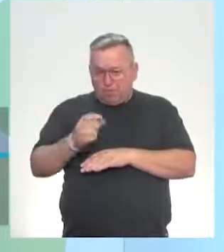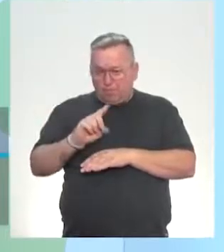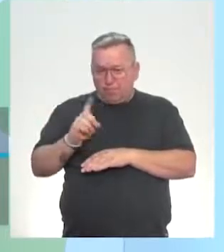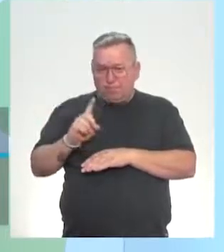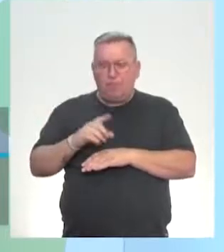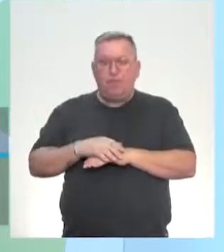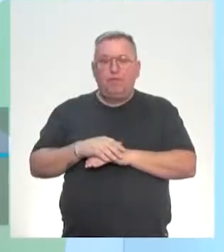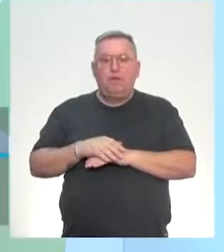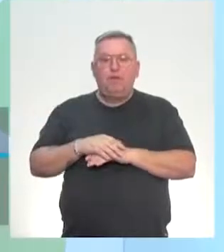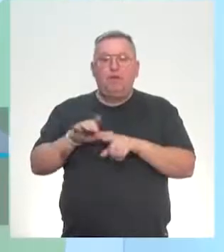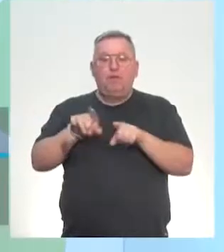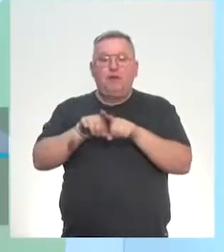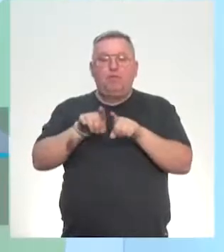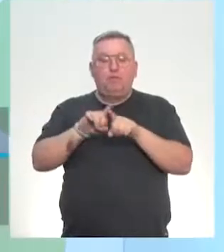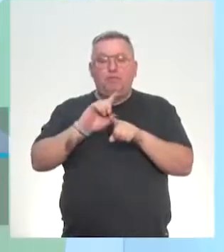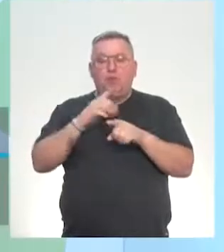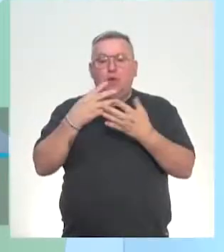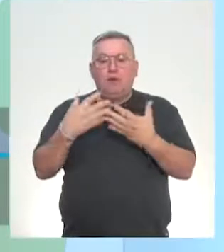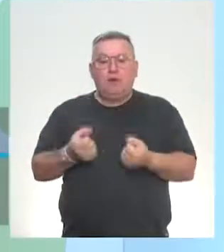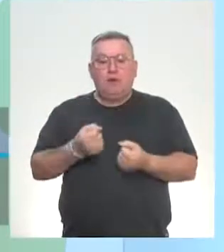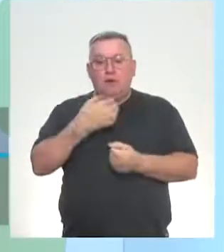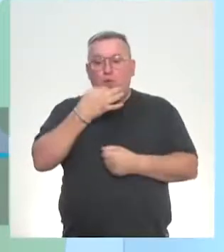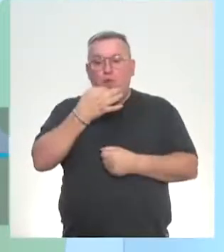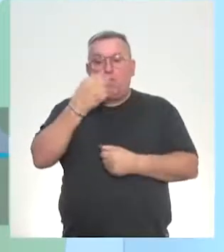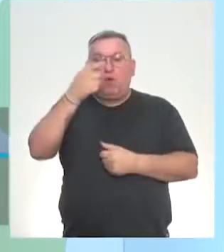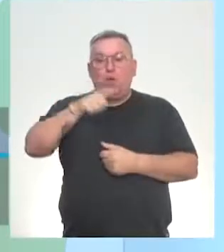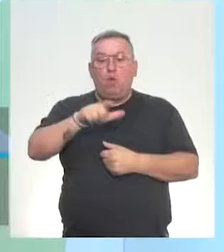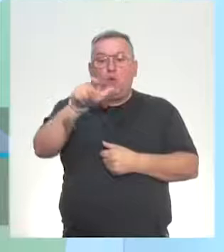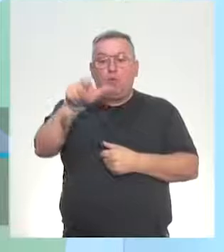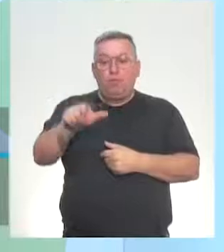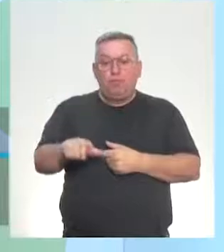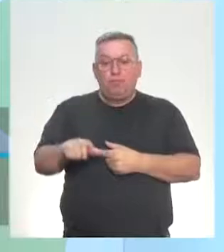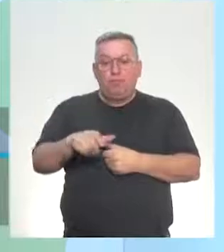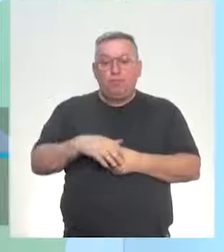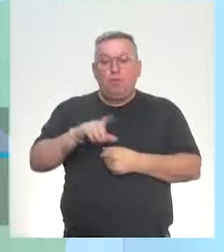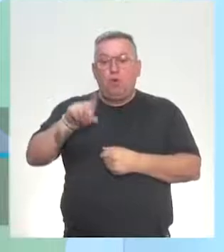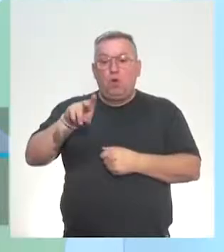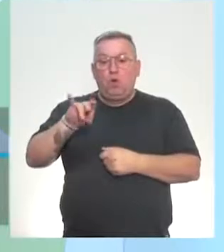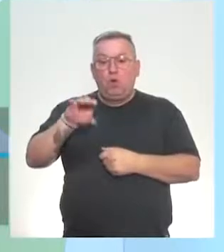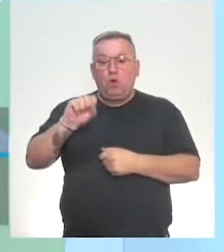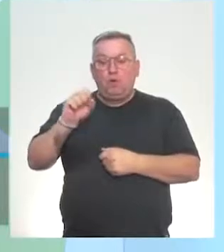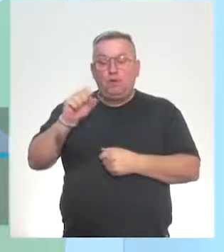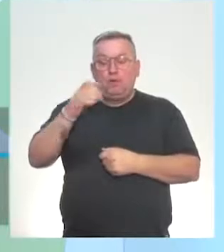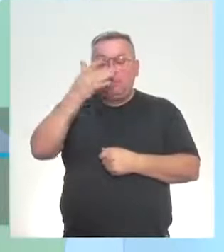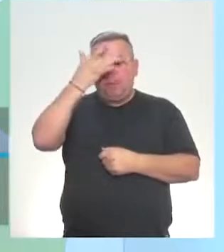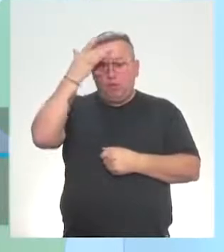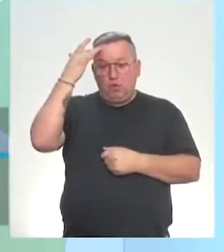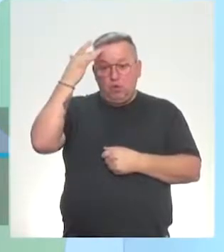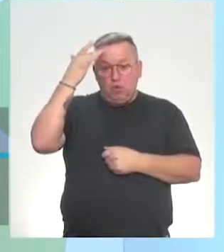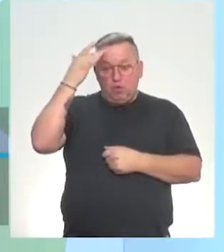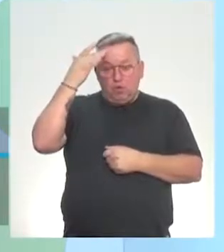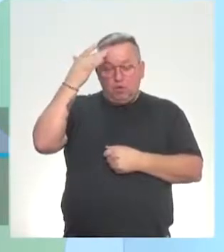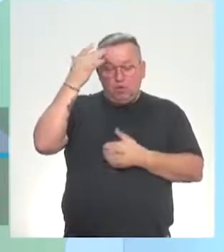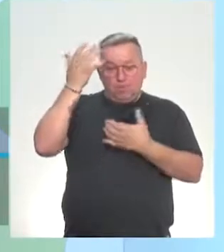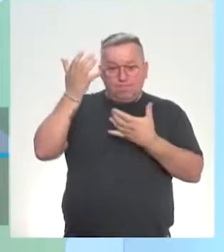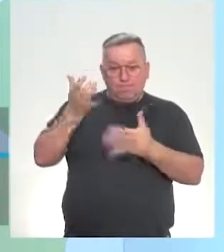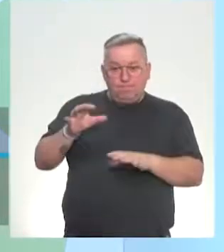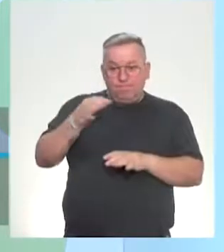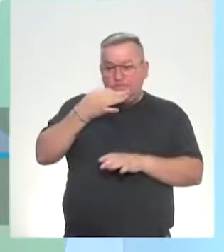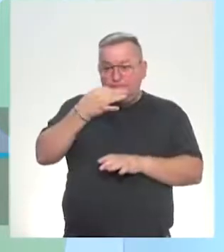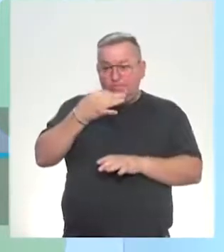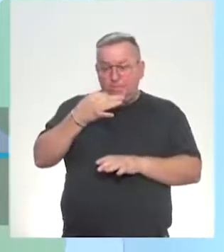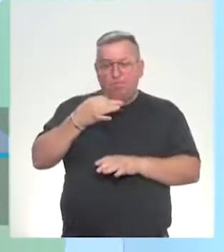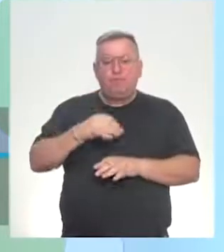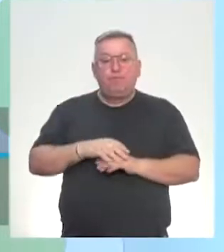né, dizendo não aceitar a opinião do outro. O aluno Luiz Henrique, pessoa que não aceita a opinião do outro.